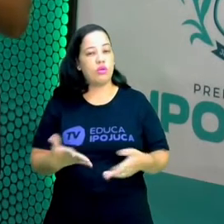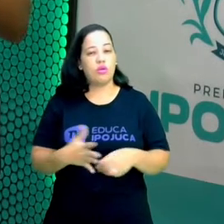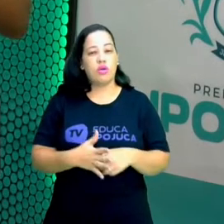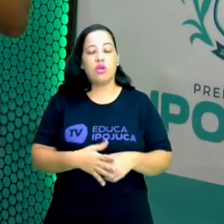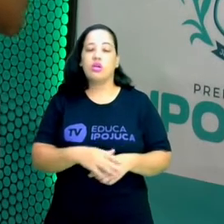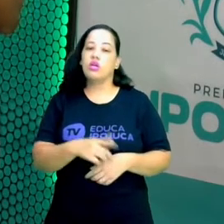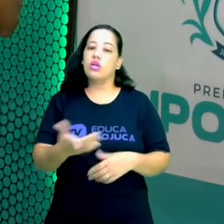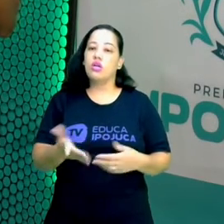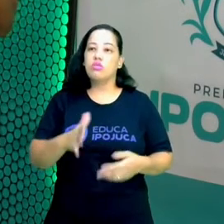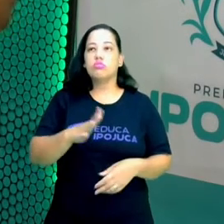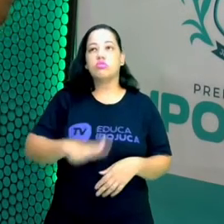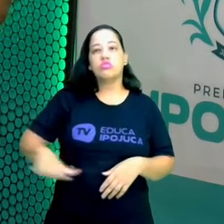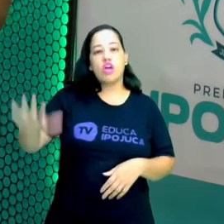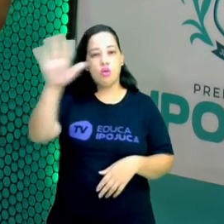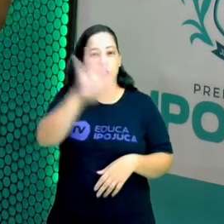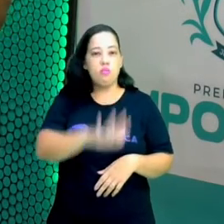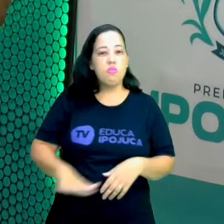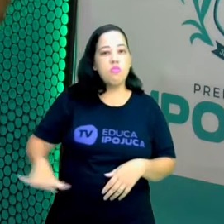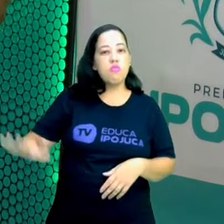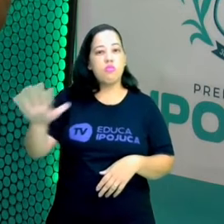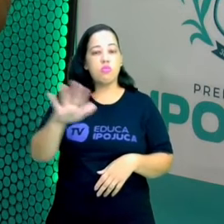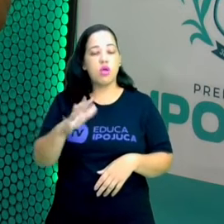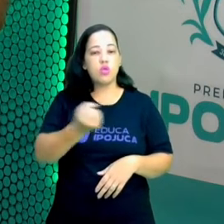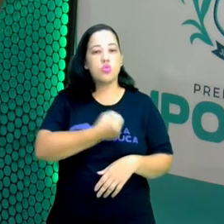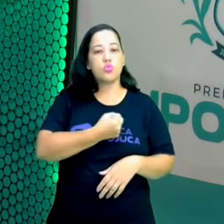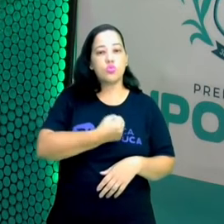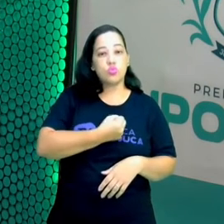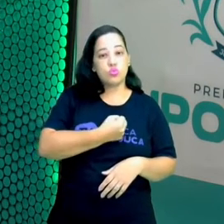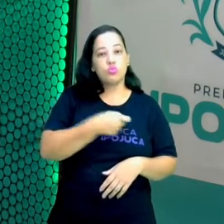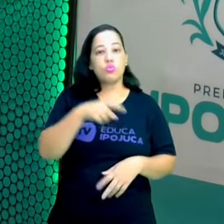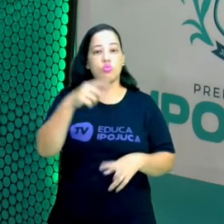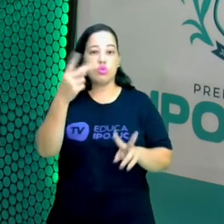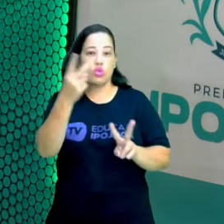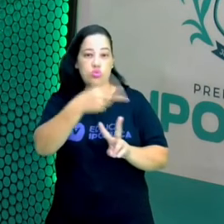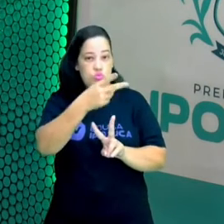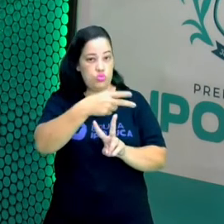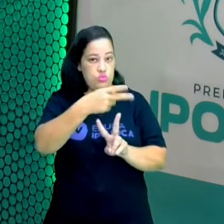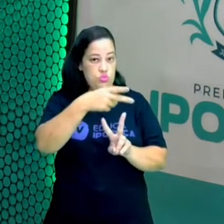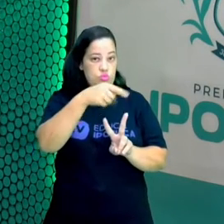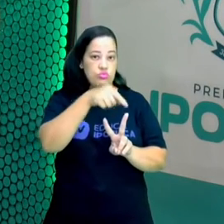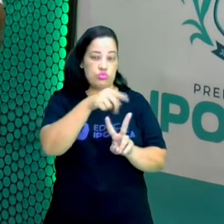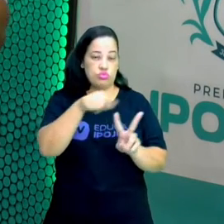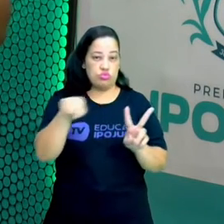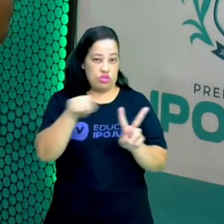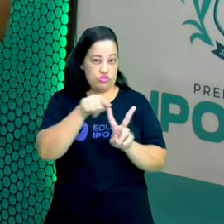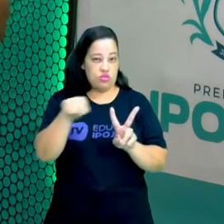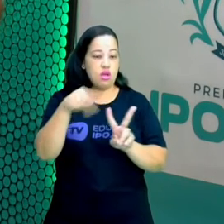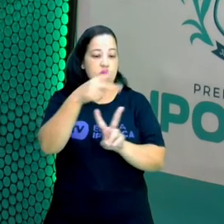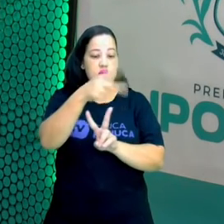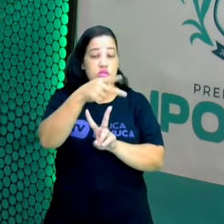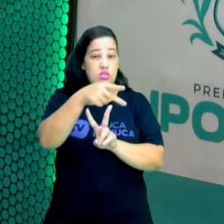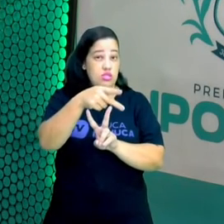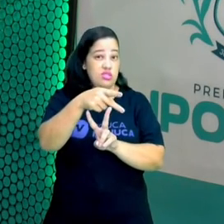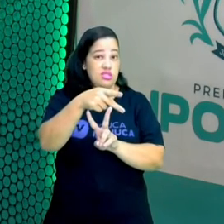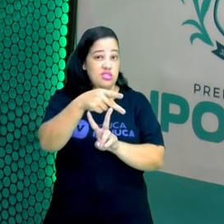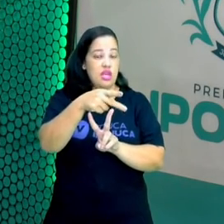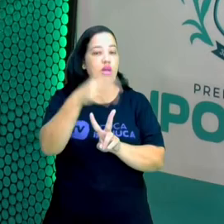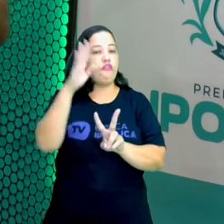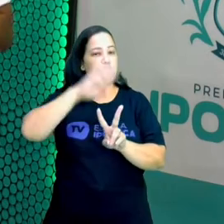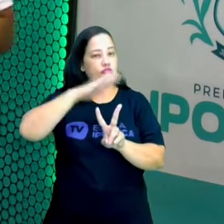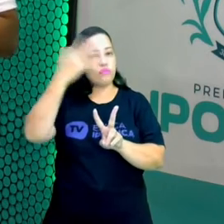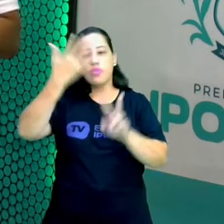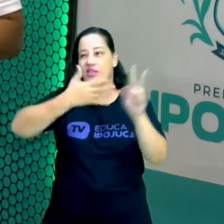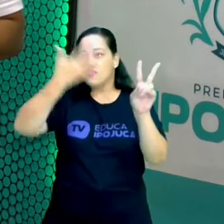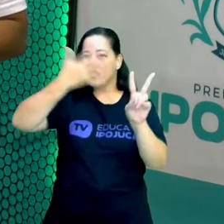Geralmente, quando o índice for 2, raiz quadrada não se coloca, ele fica invisível. Fica a dica aí para você